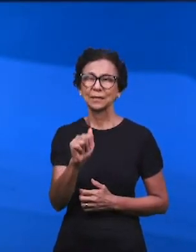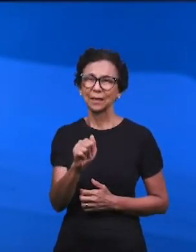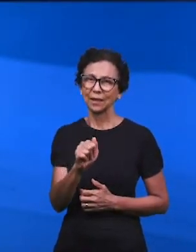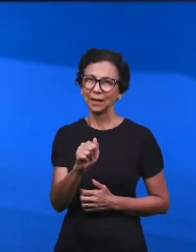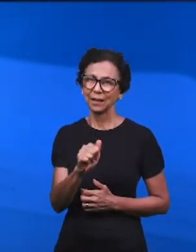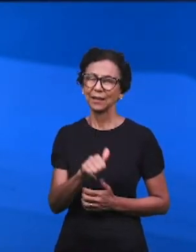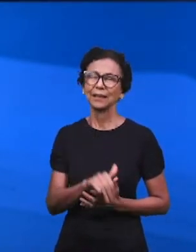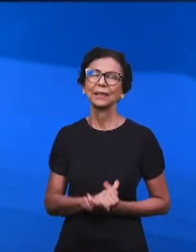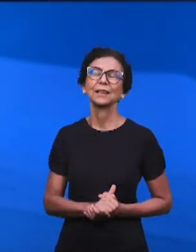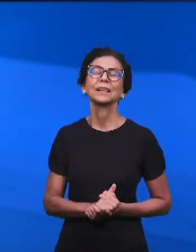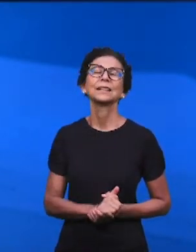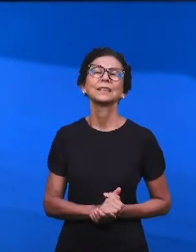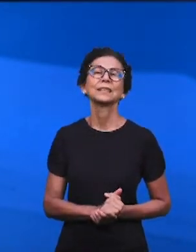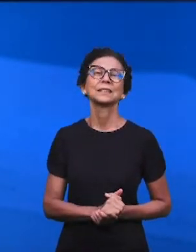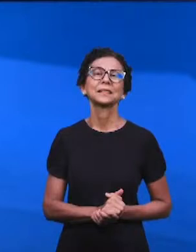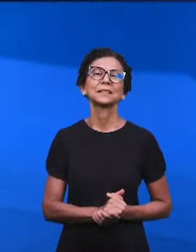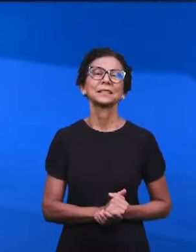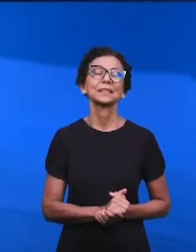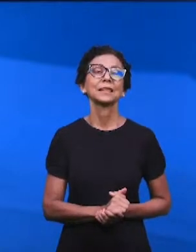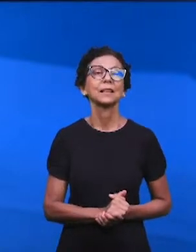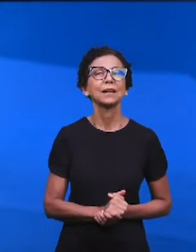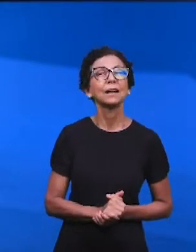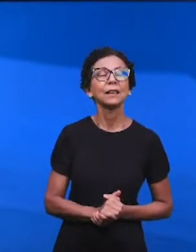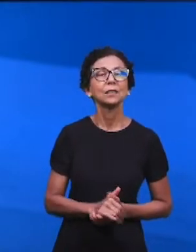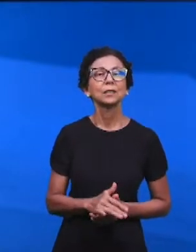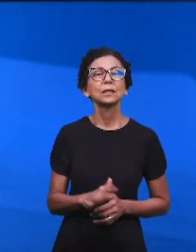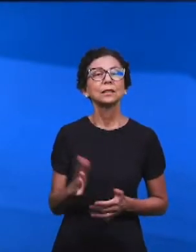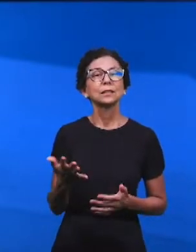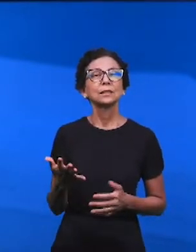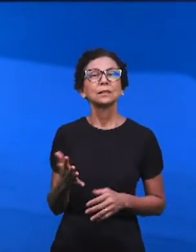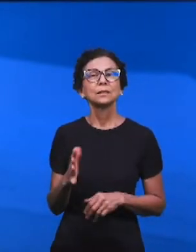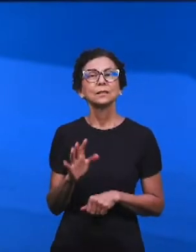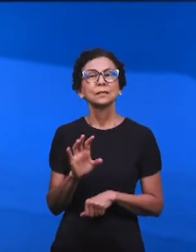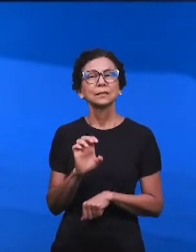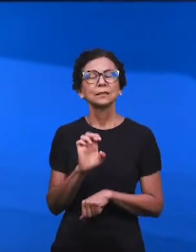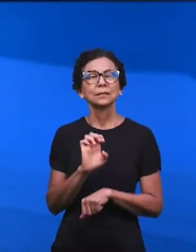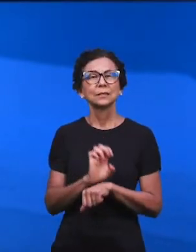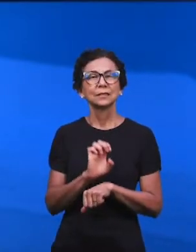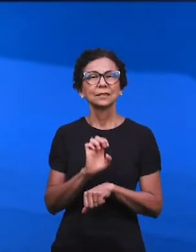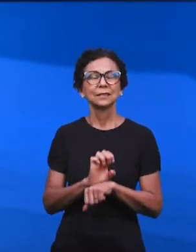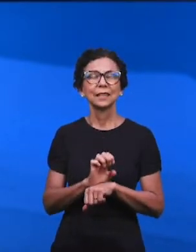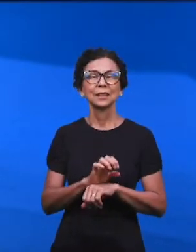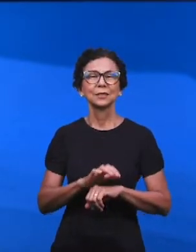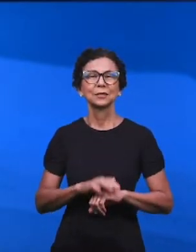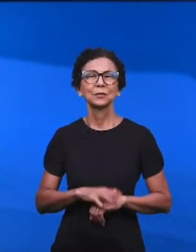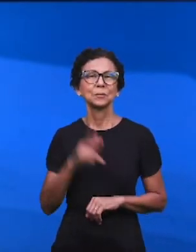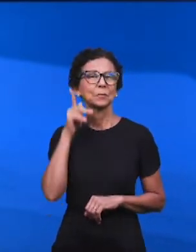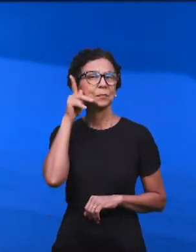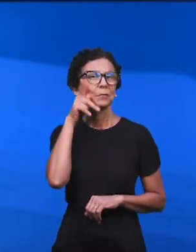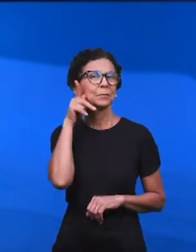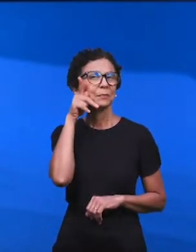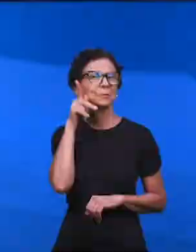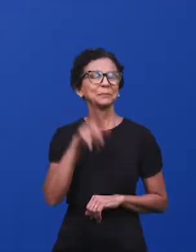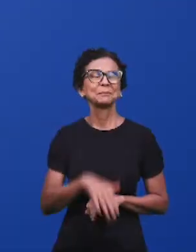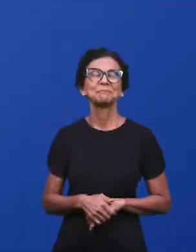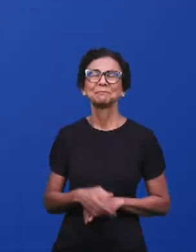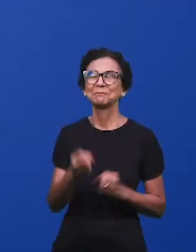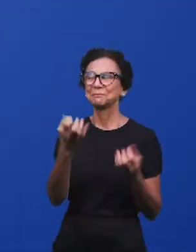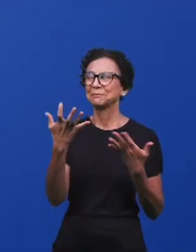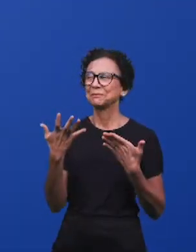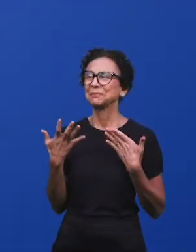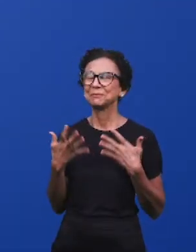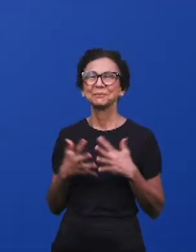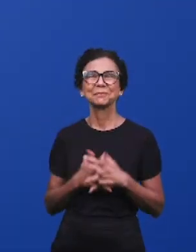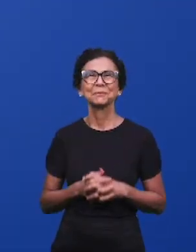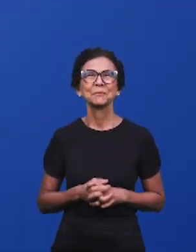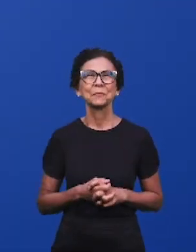Rocha, no estado de Paraíba. Vamos ouvir então a resposta. Sara, muito bem-vinda à paz do Senhor Jesus. Paz do Senhor Jesus